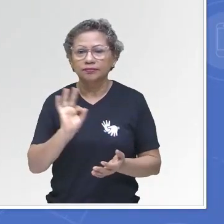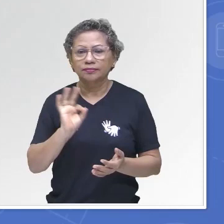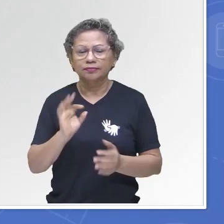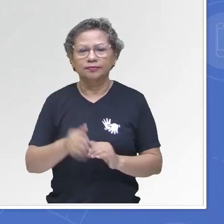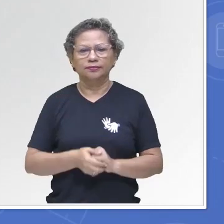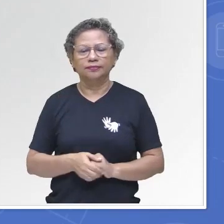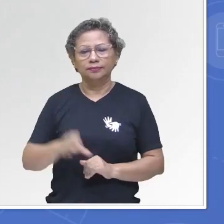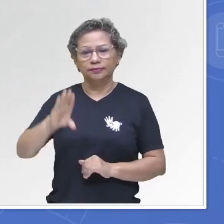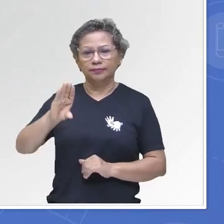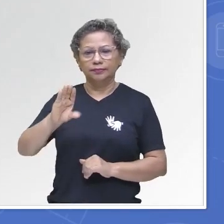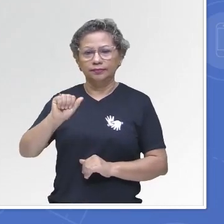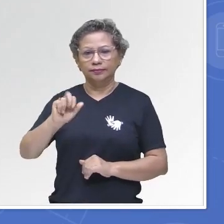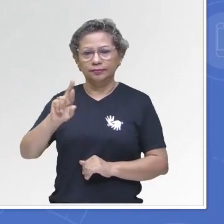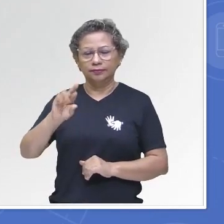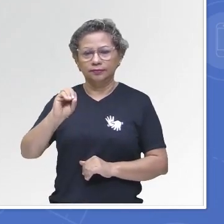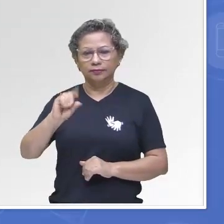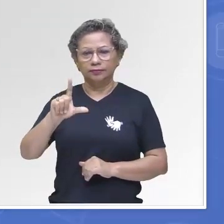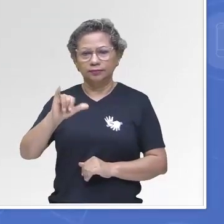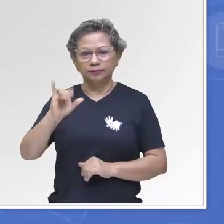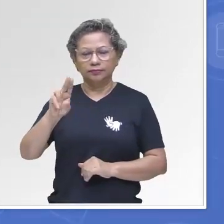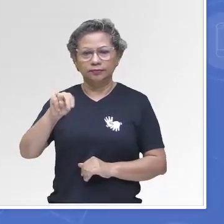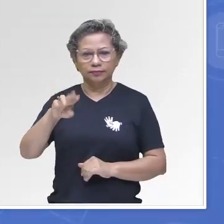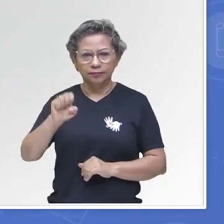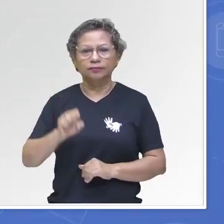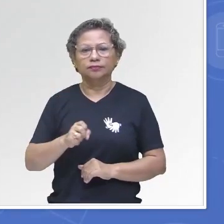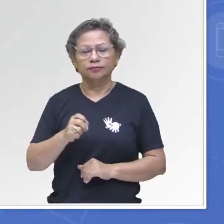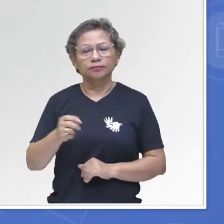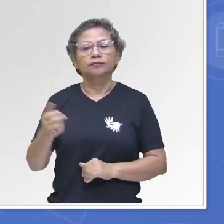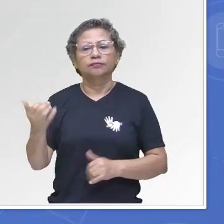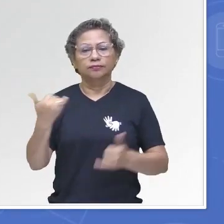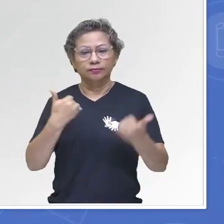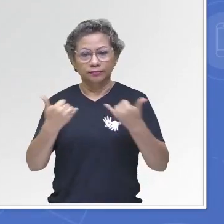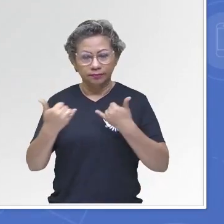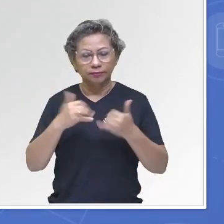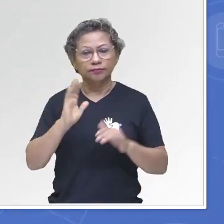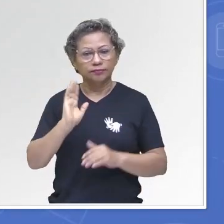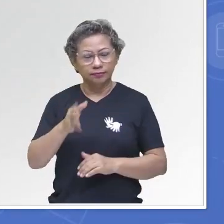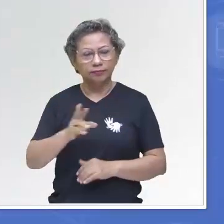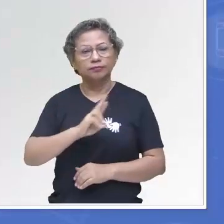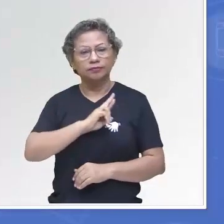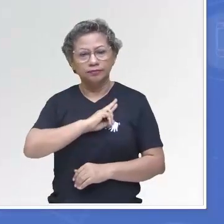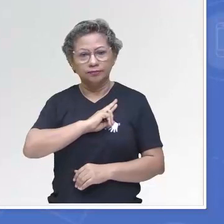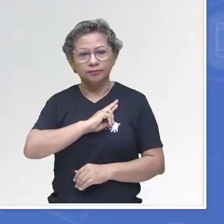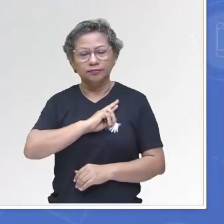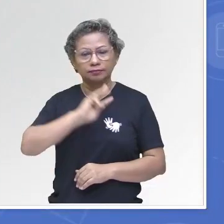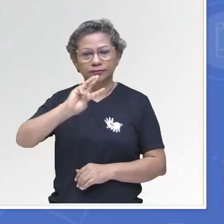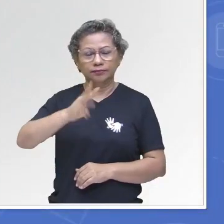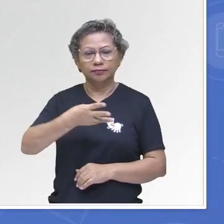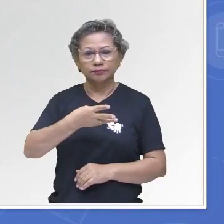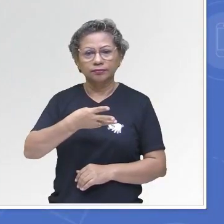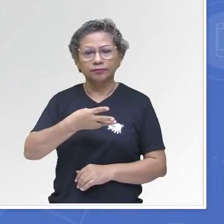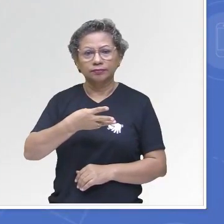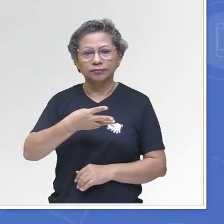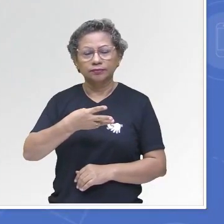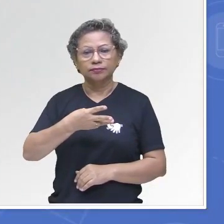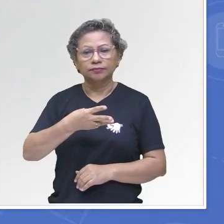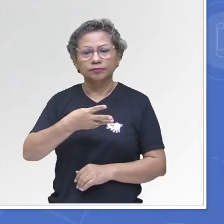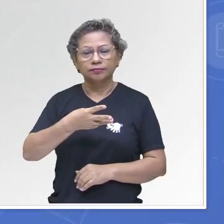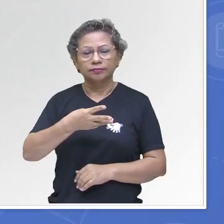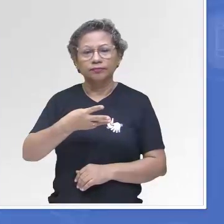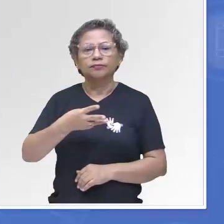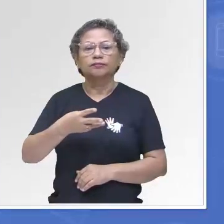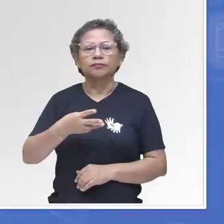ver a Caroline, ó. Ela respondeu, população 3.000, né? 3.000 alunos e a amostra de 30